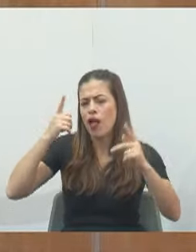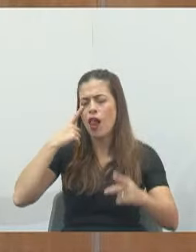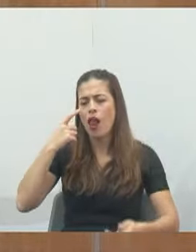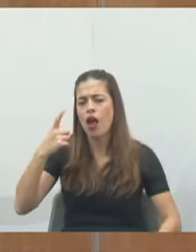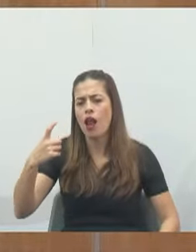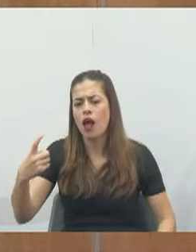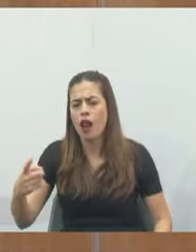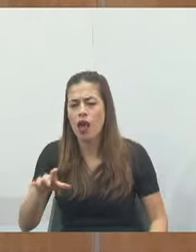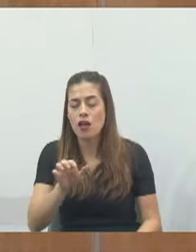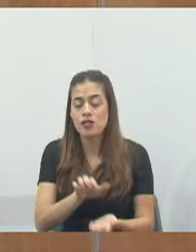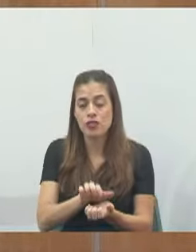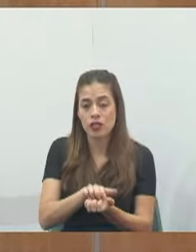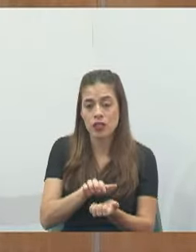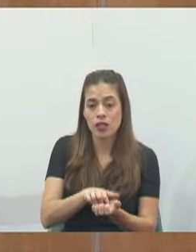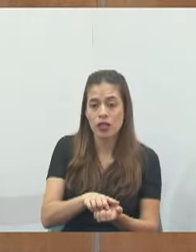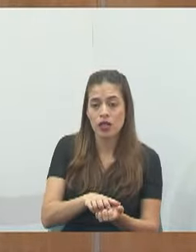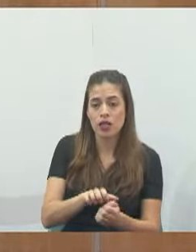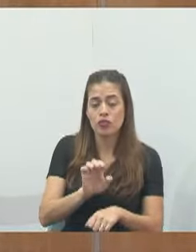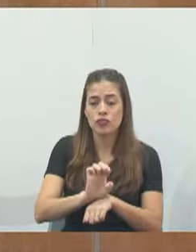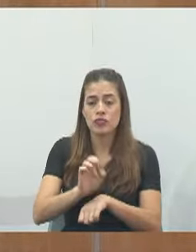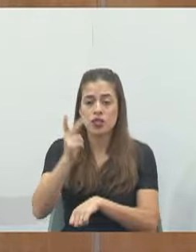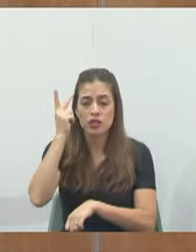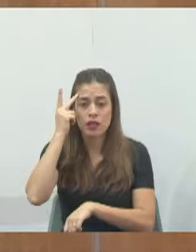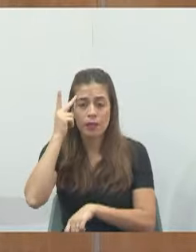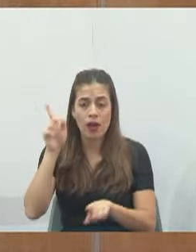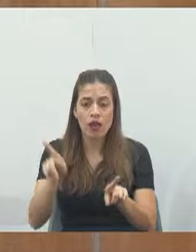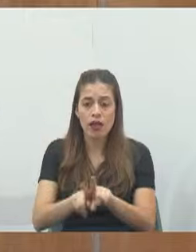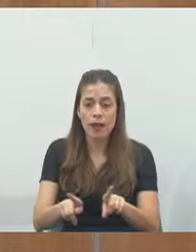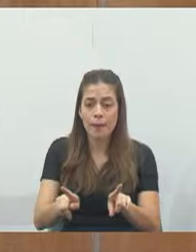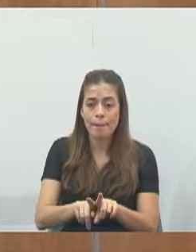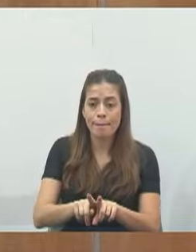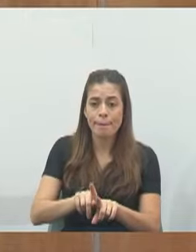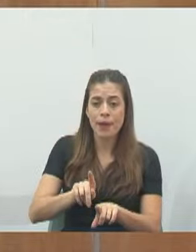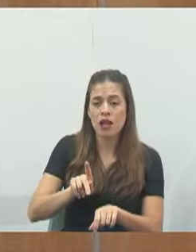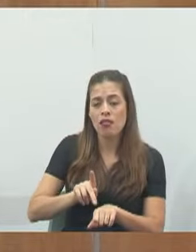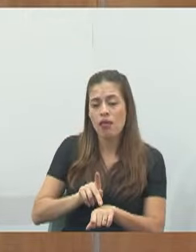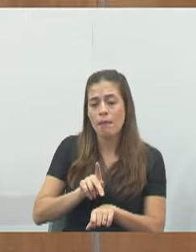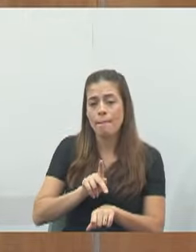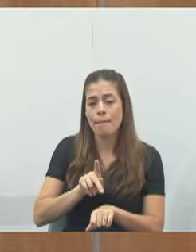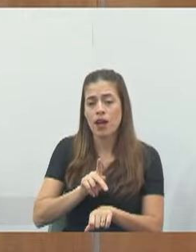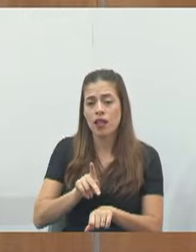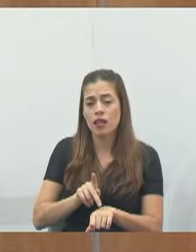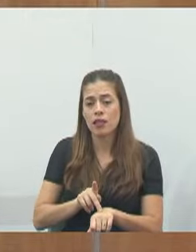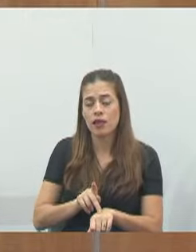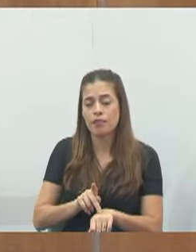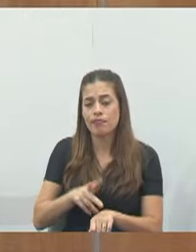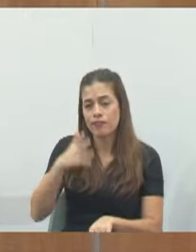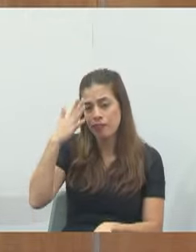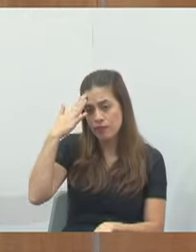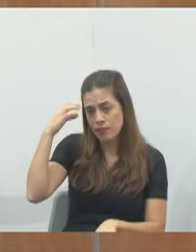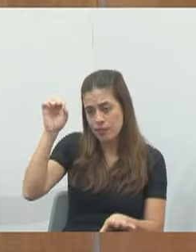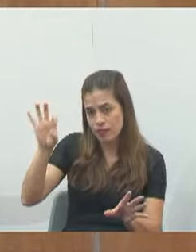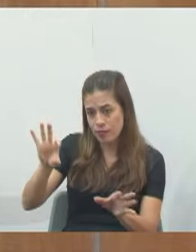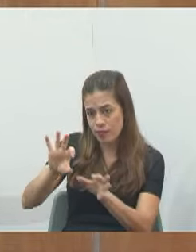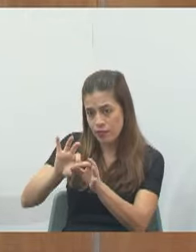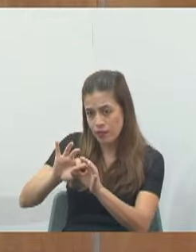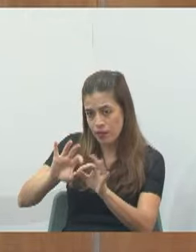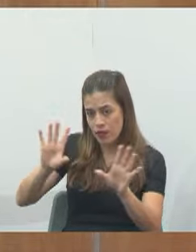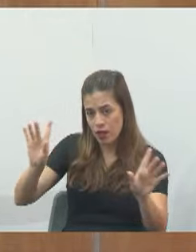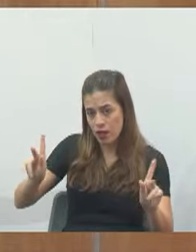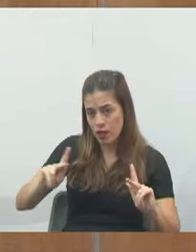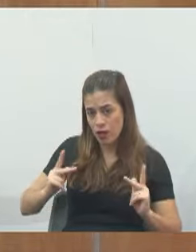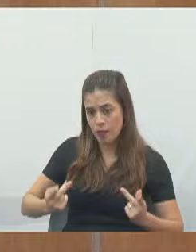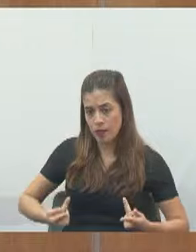interesses de Jacareí, do Estado de São Paulo e também da pátria. Vinculada à sabedoria, a questão da